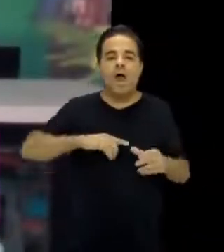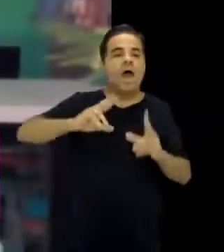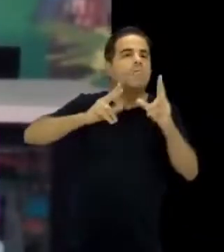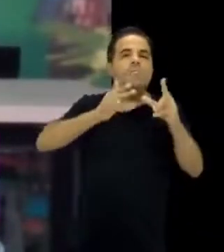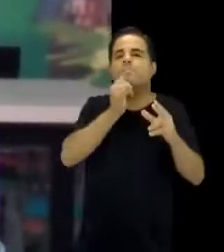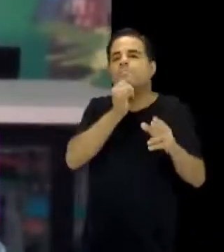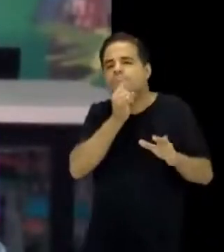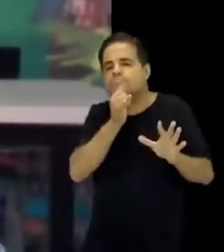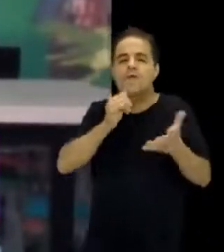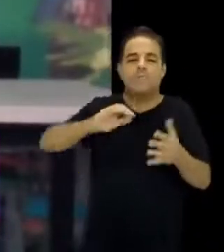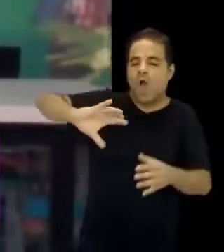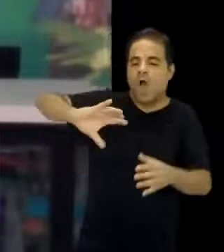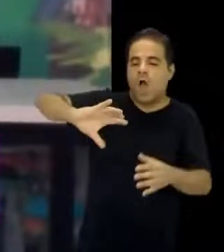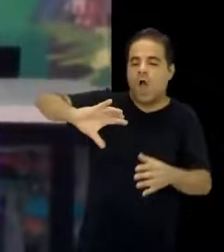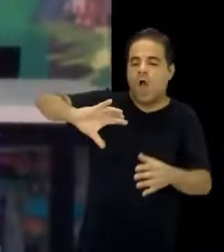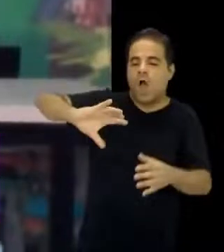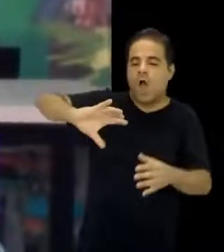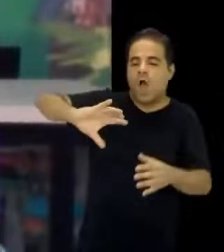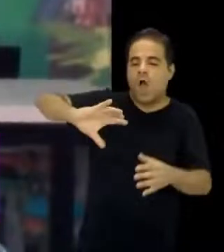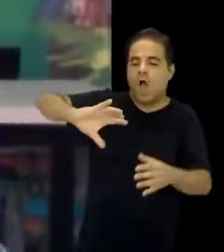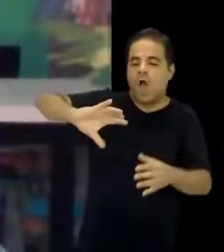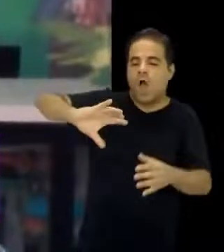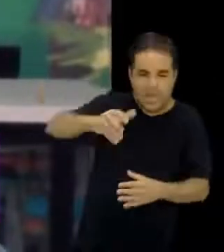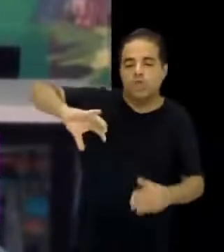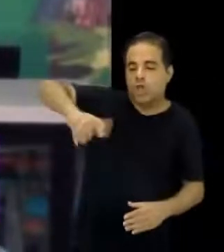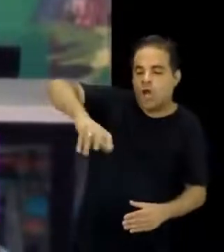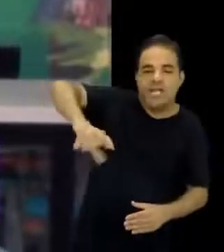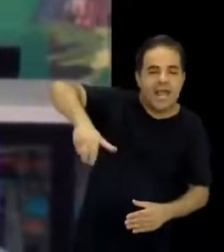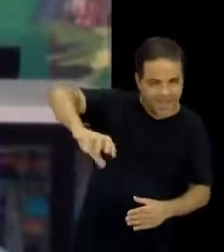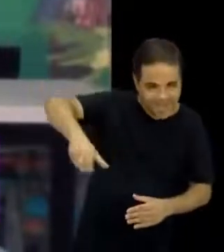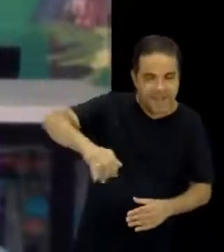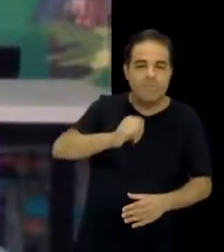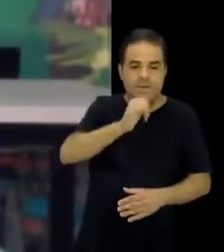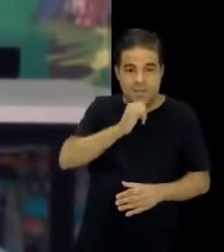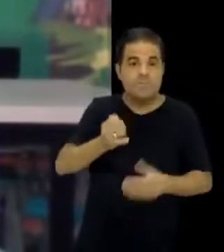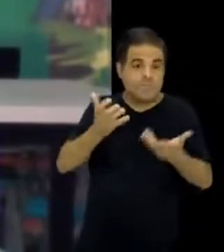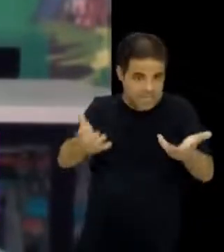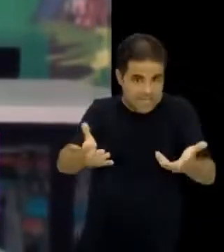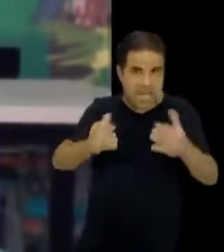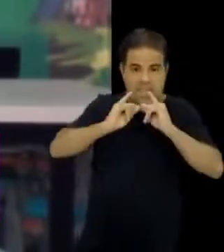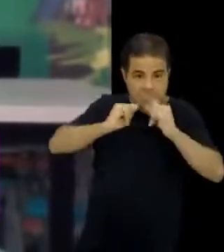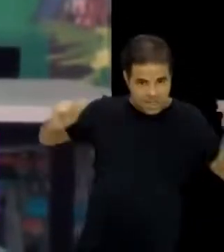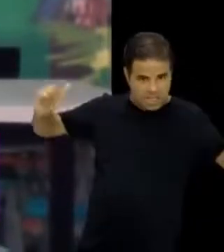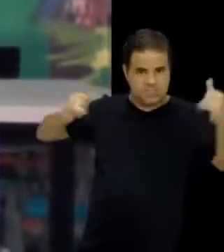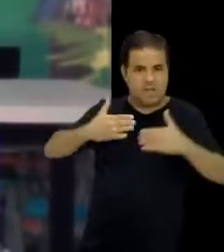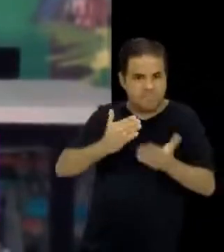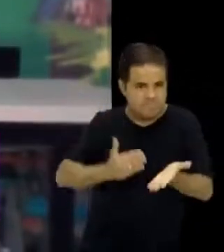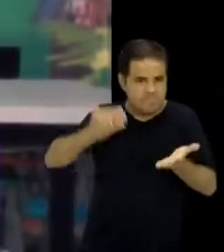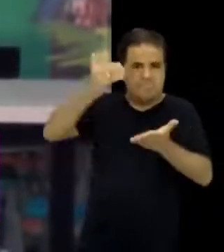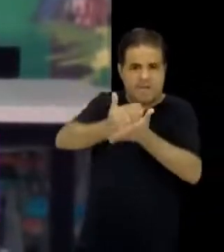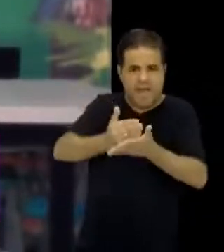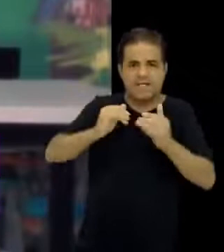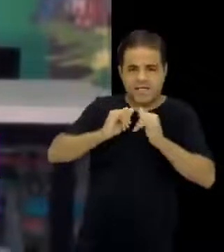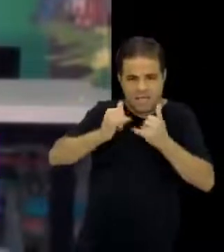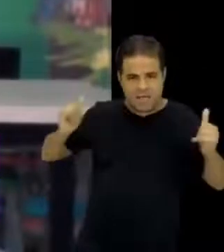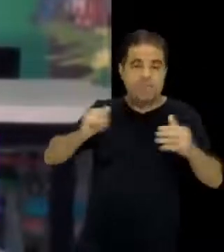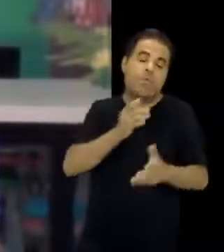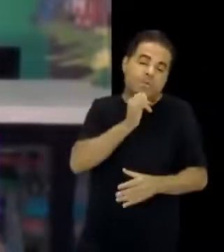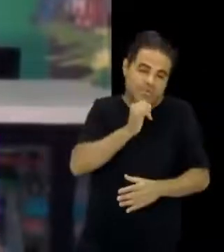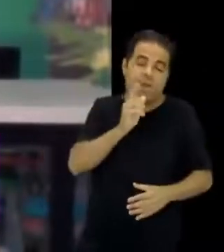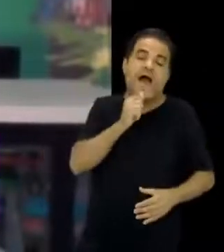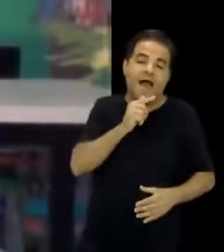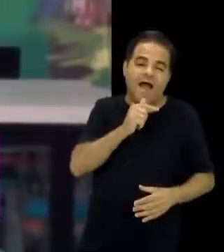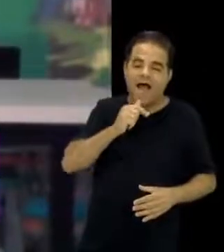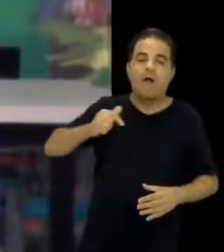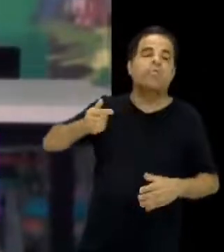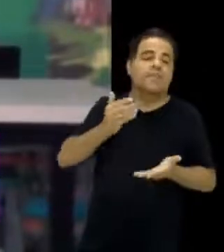Vamos fazer essa comparação. Né? Quando a gente quer liberar muita energia, a gente abre muita água, a